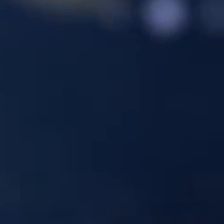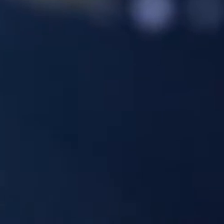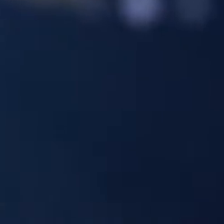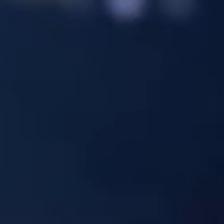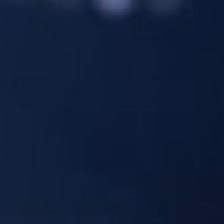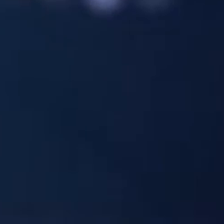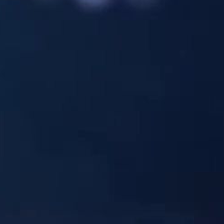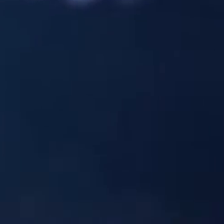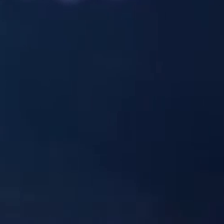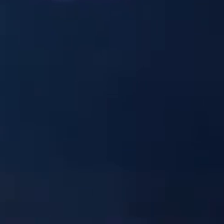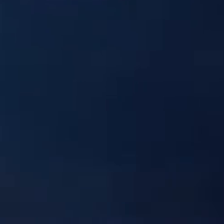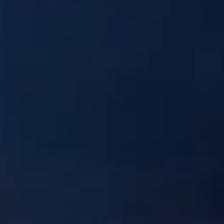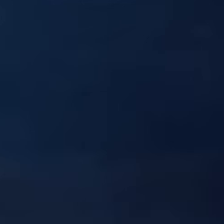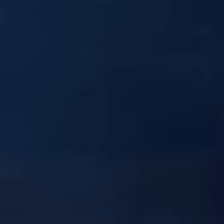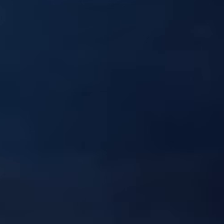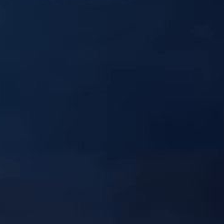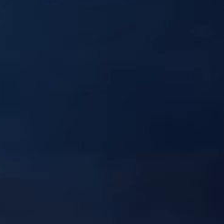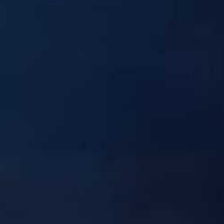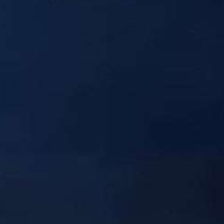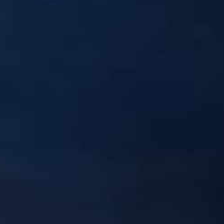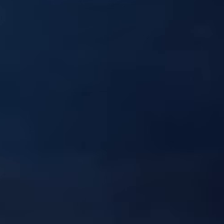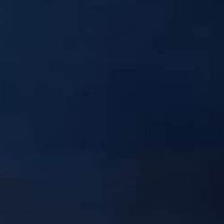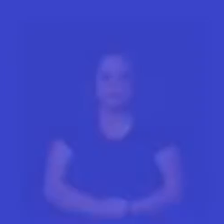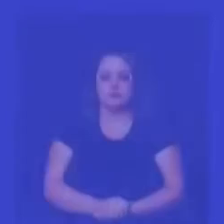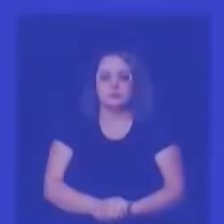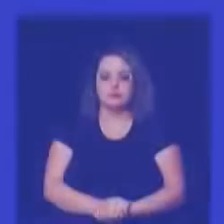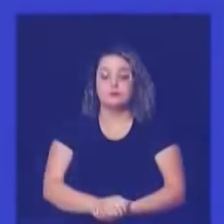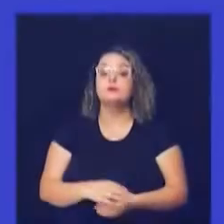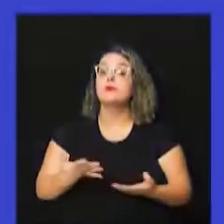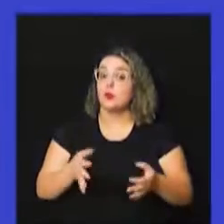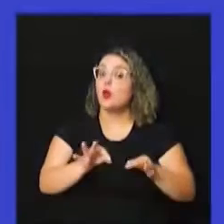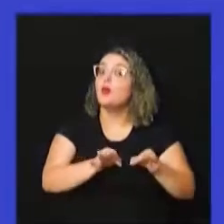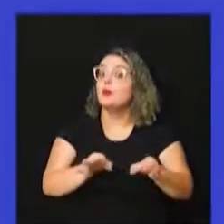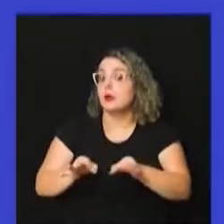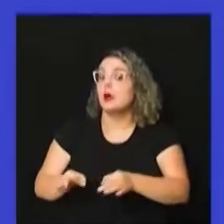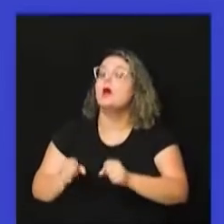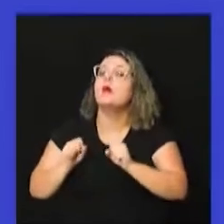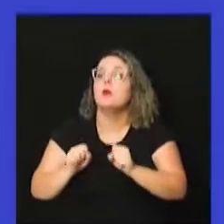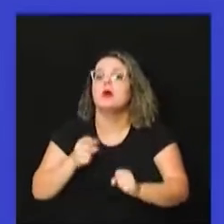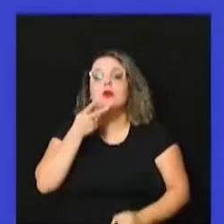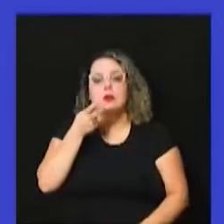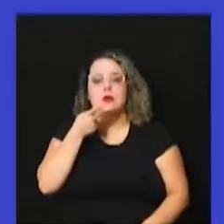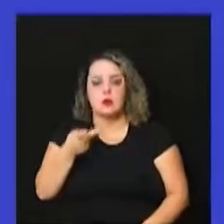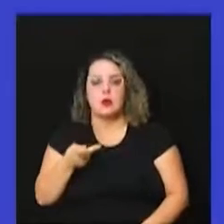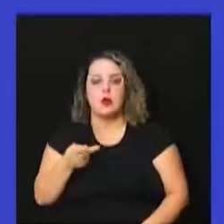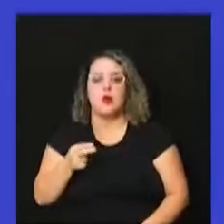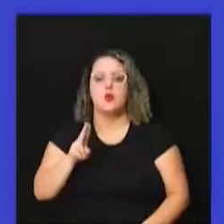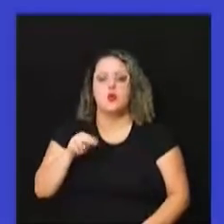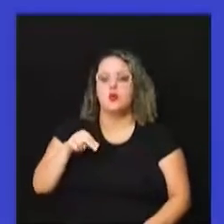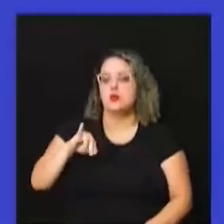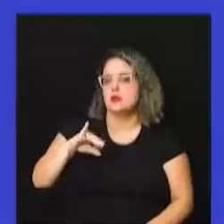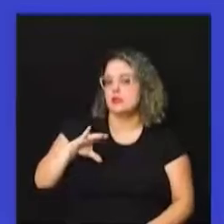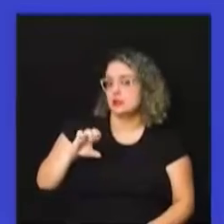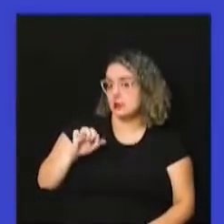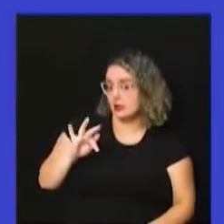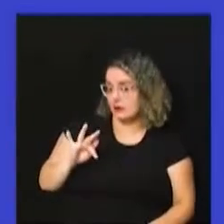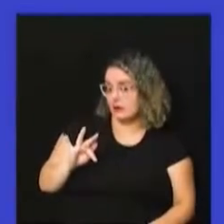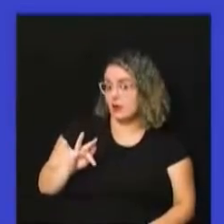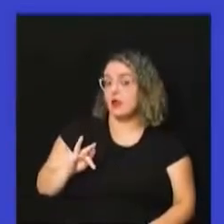de aprendizagem, de lazer. Então, muito bacana aqui a participação no nosso ao